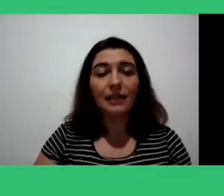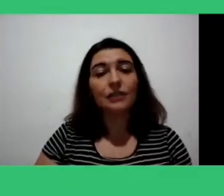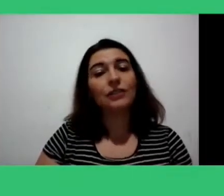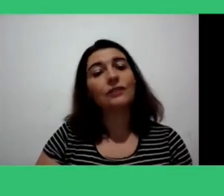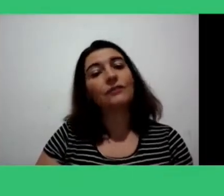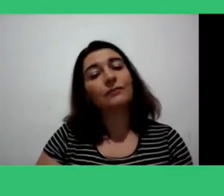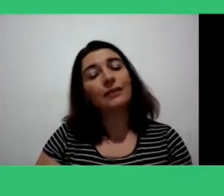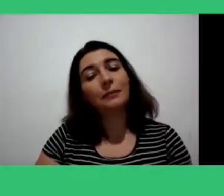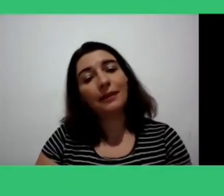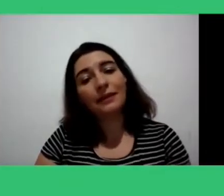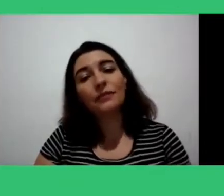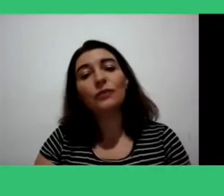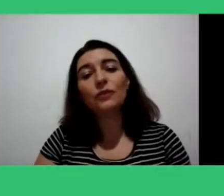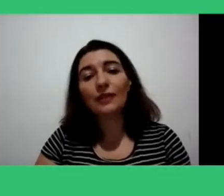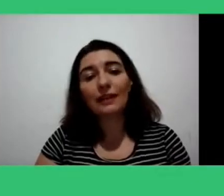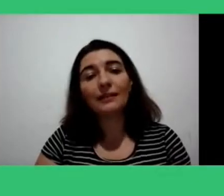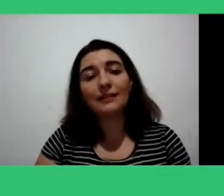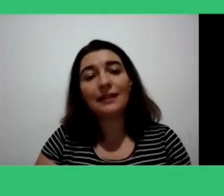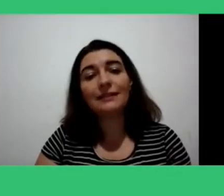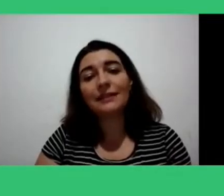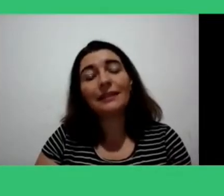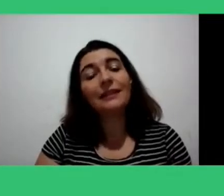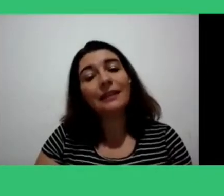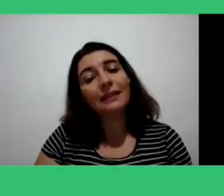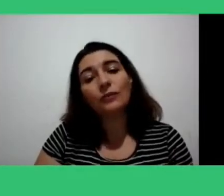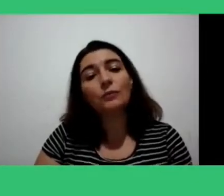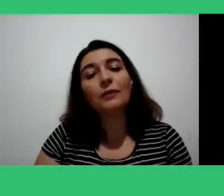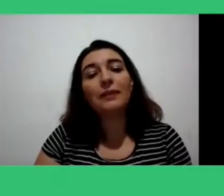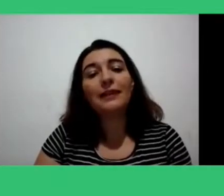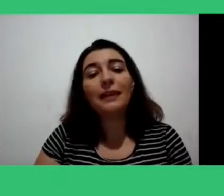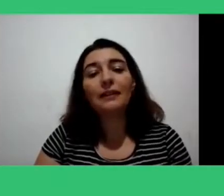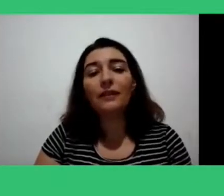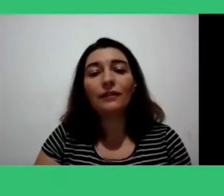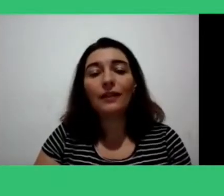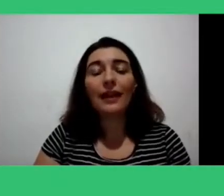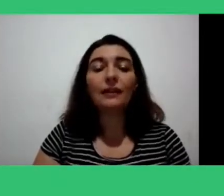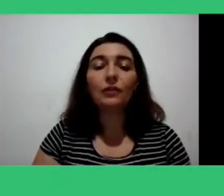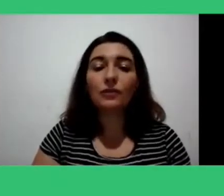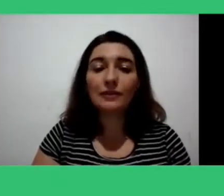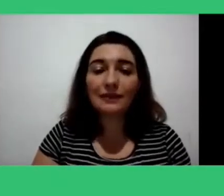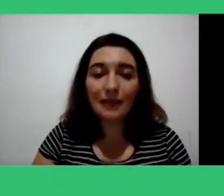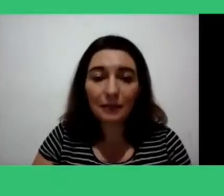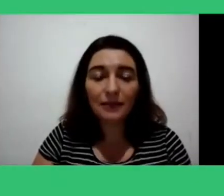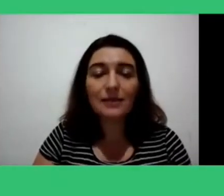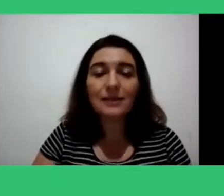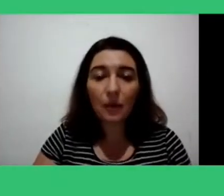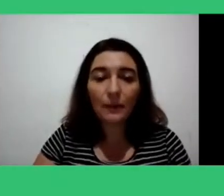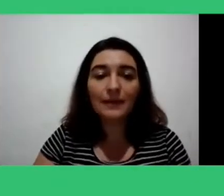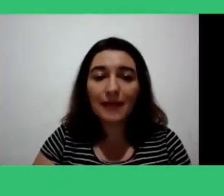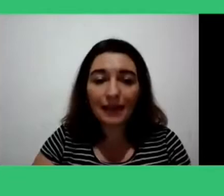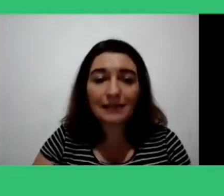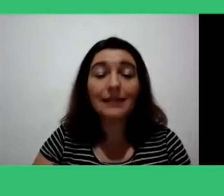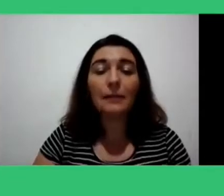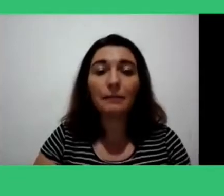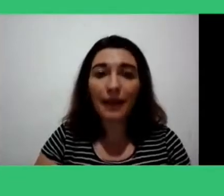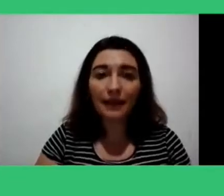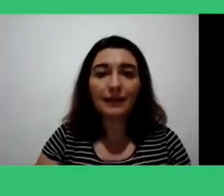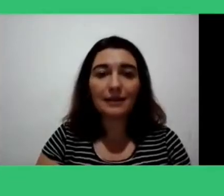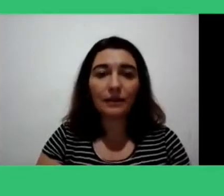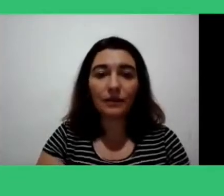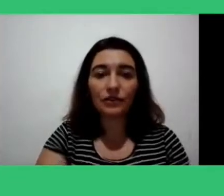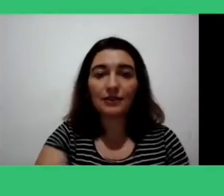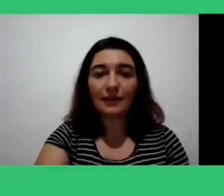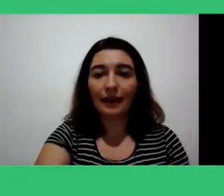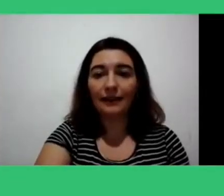etc., a gente também tem estudos na língua de sinais que nos permitem aí verificar que todos esses elementos estão presentes também